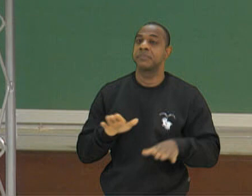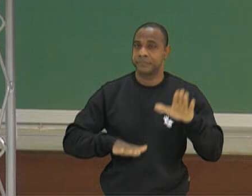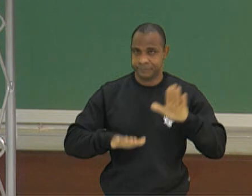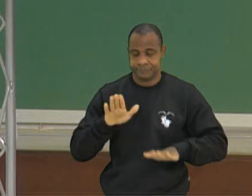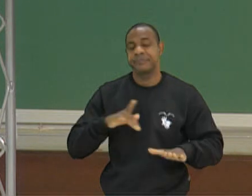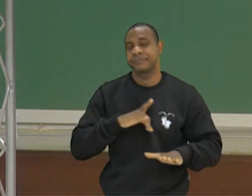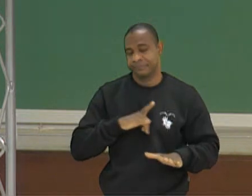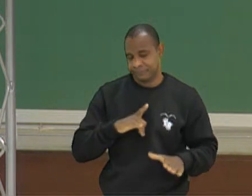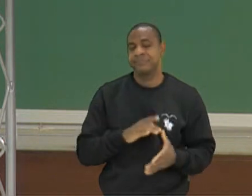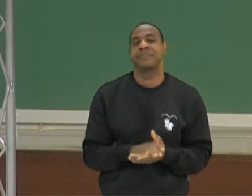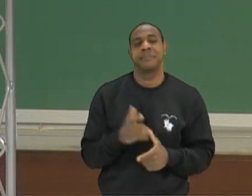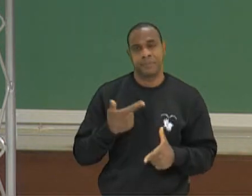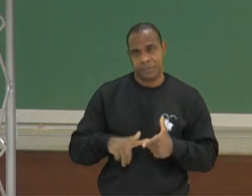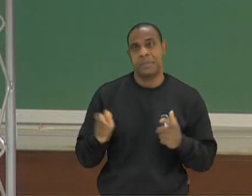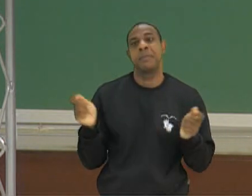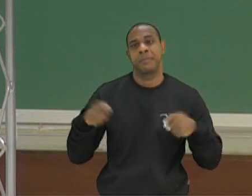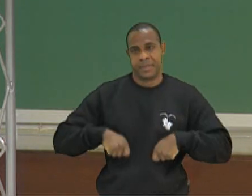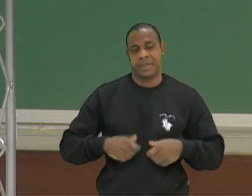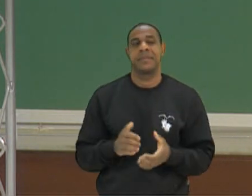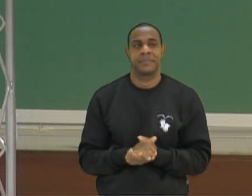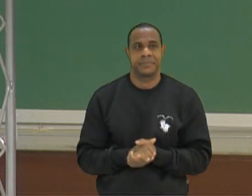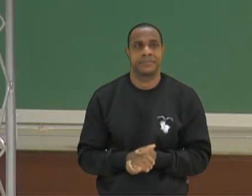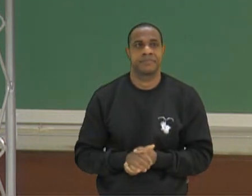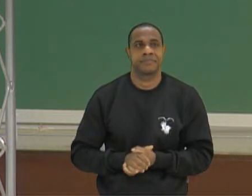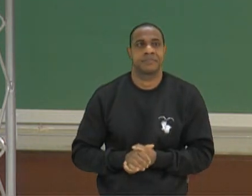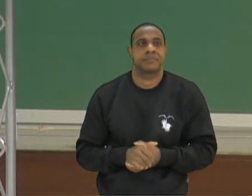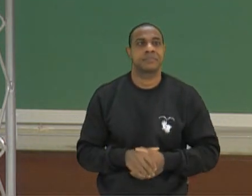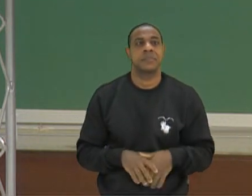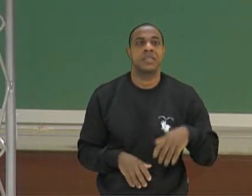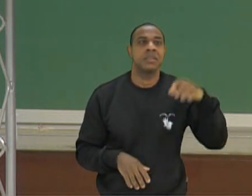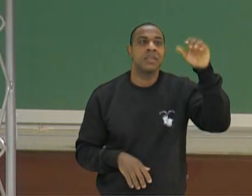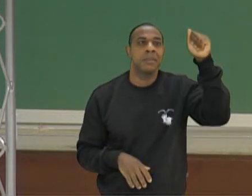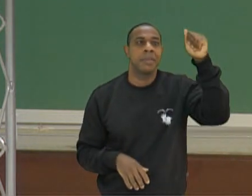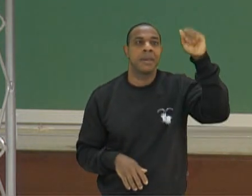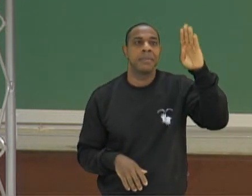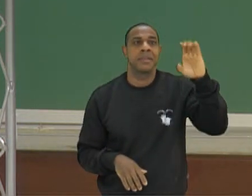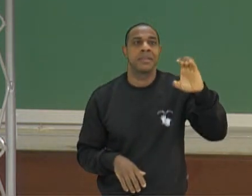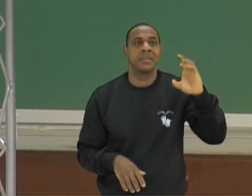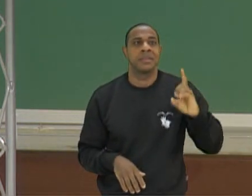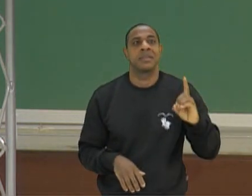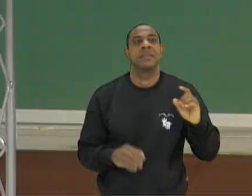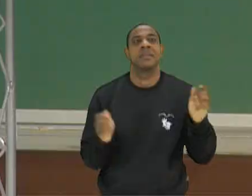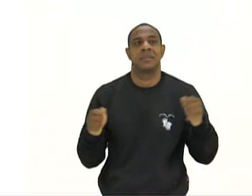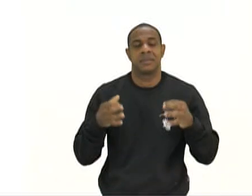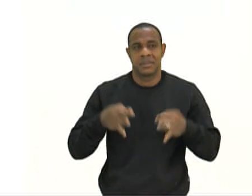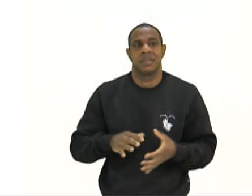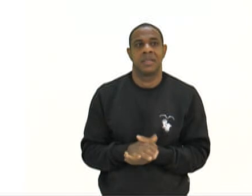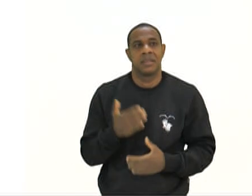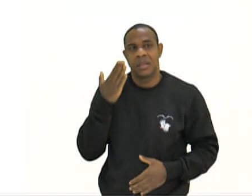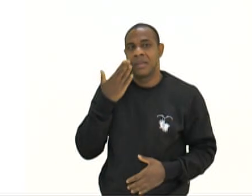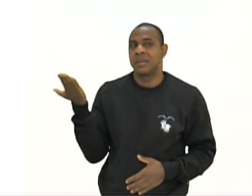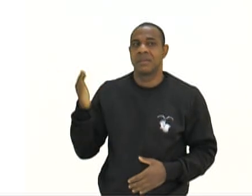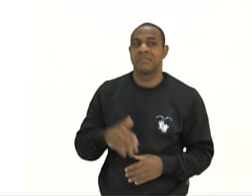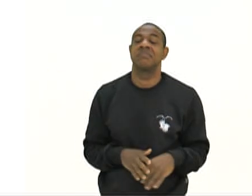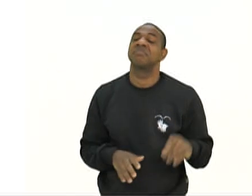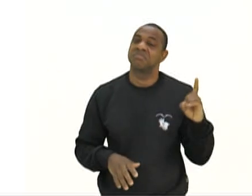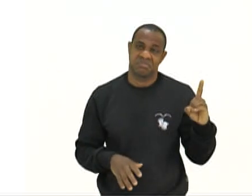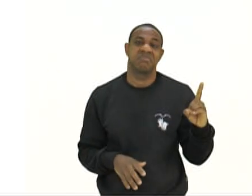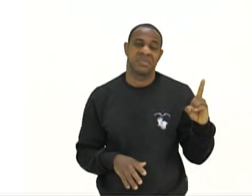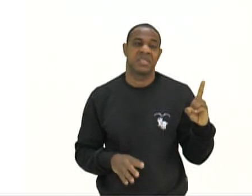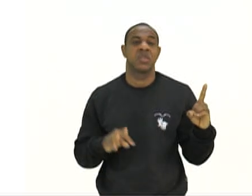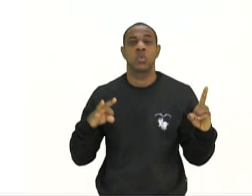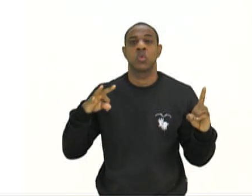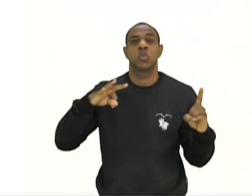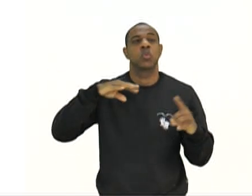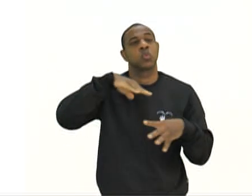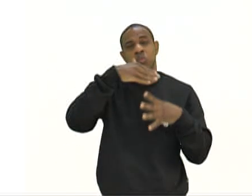na qualidade do sinal. Ou seja, a alternativa A, B e C estão corretas, temos que nessa situação todas as alternativas estão